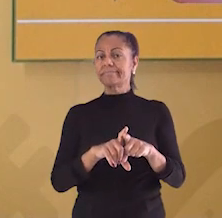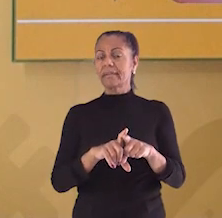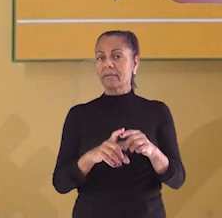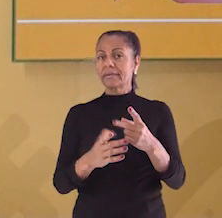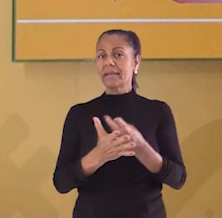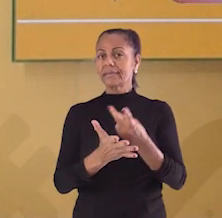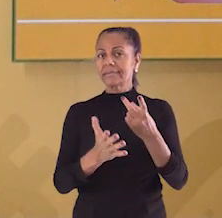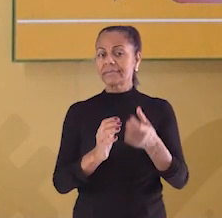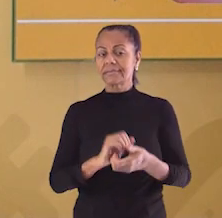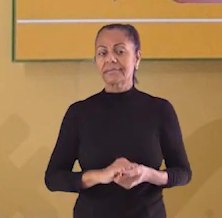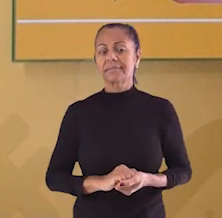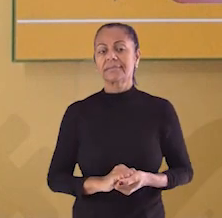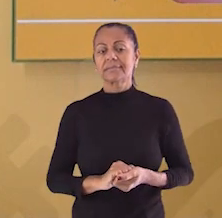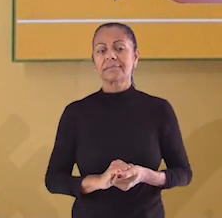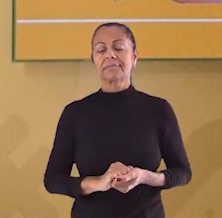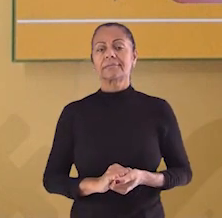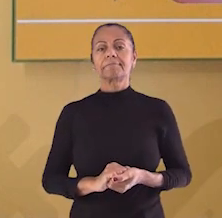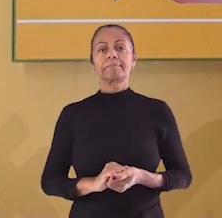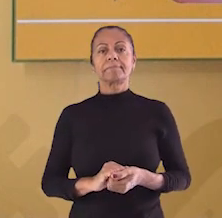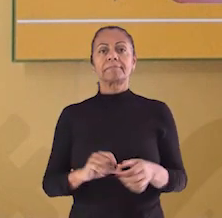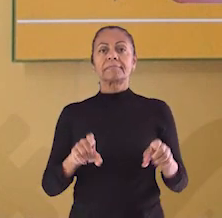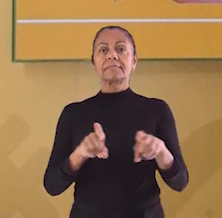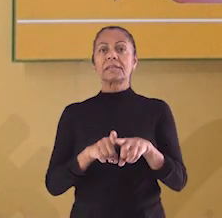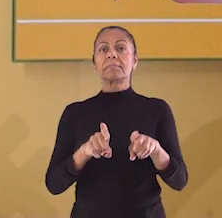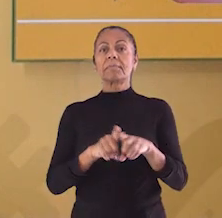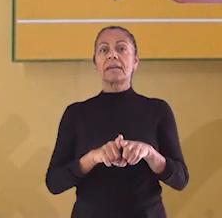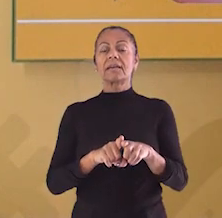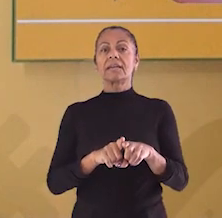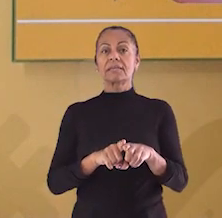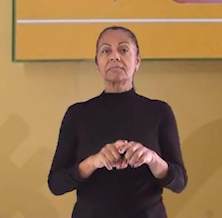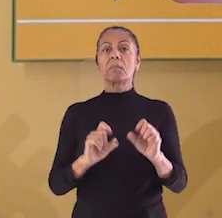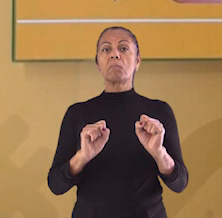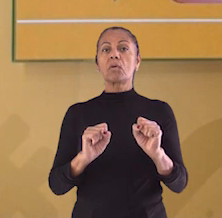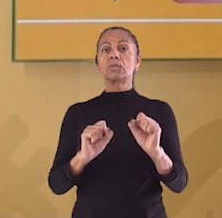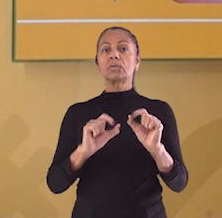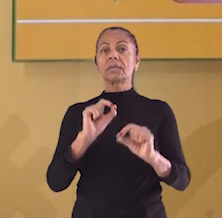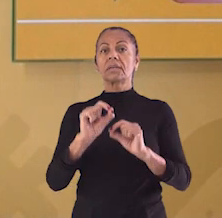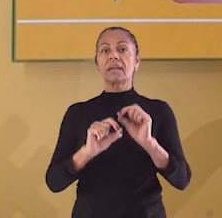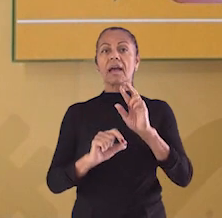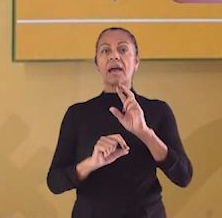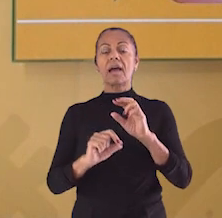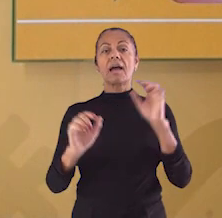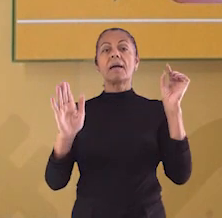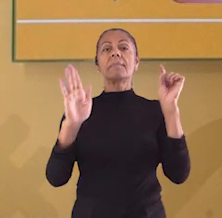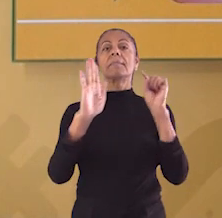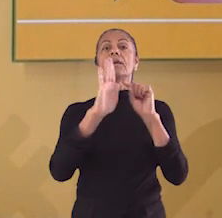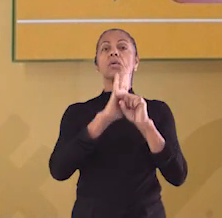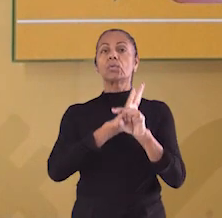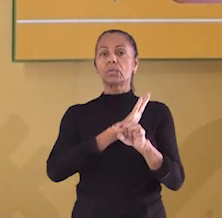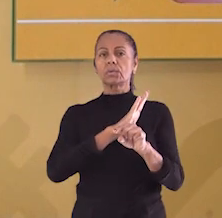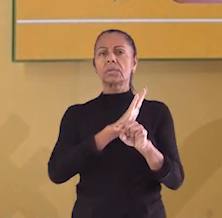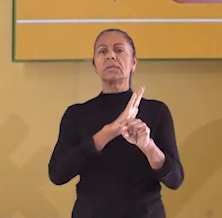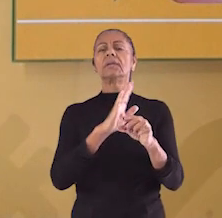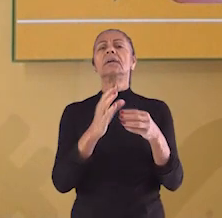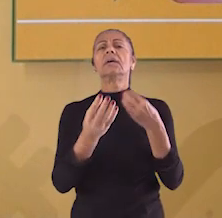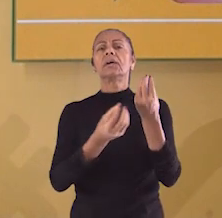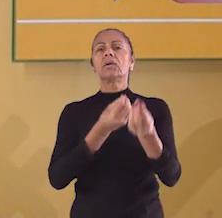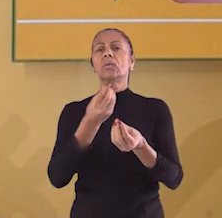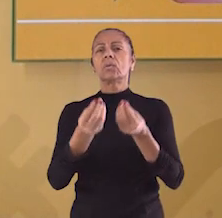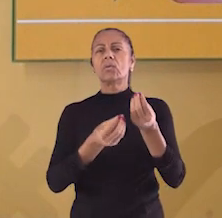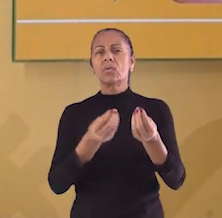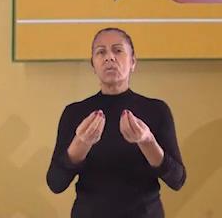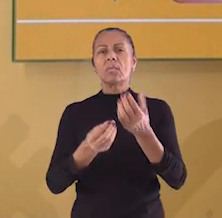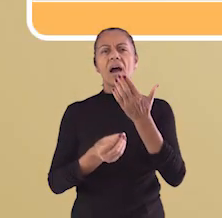Você já tinha ouvido falar sobre? Pois é, vamos aprender sobre o assunto? E também poderemos responder a pergunta que aparece em